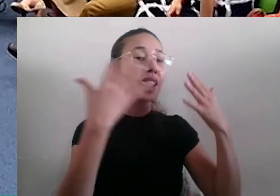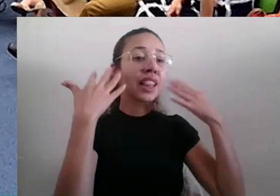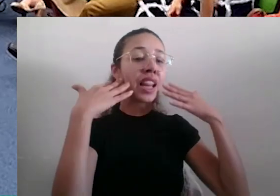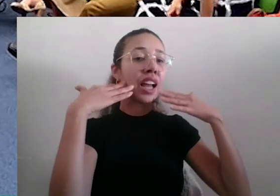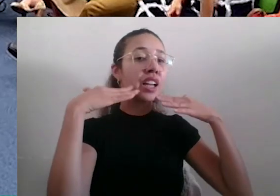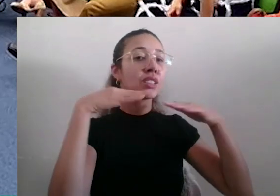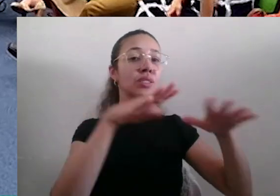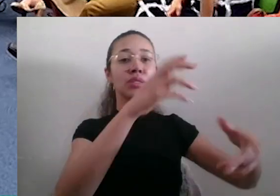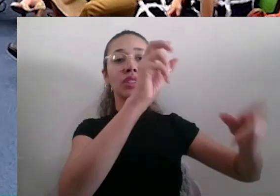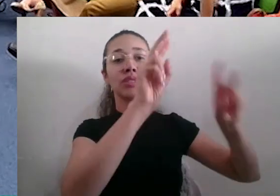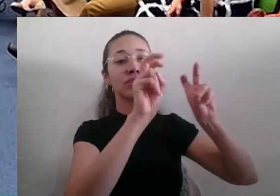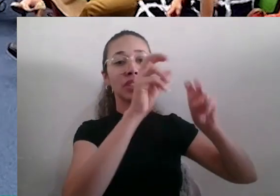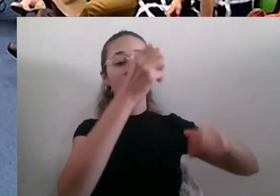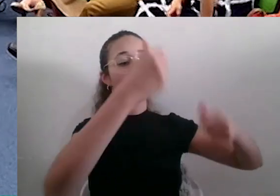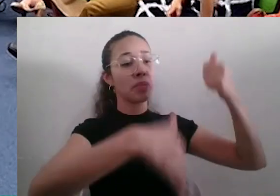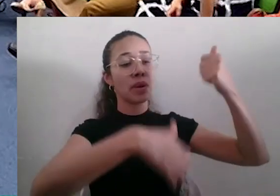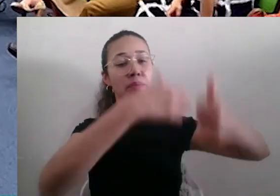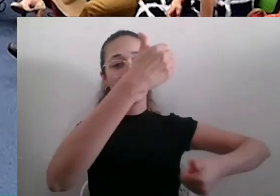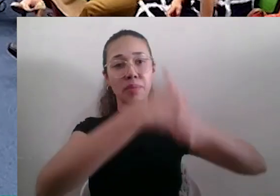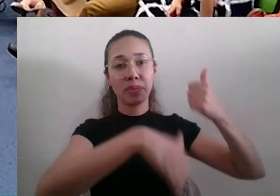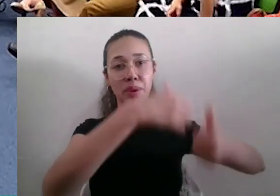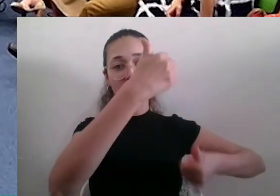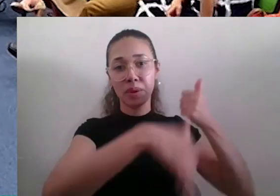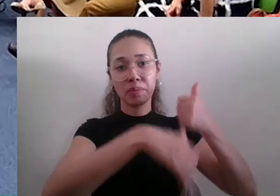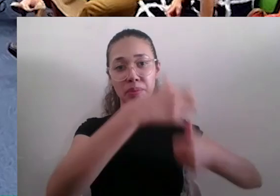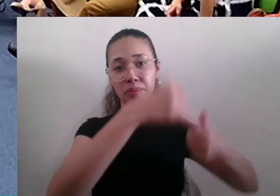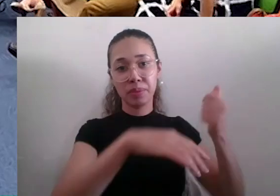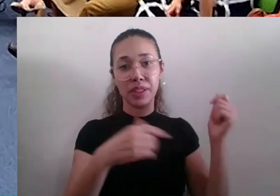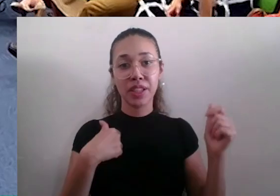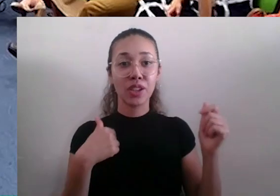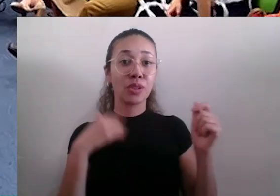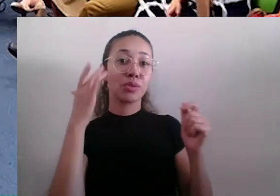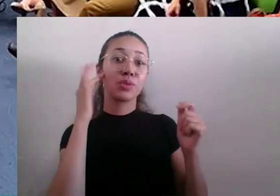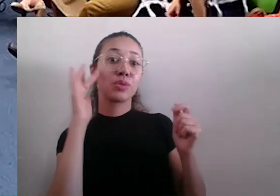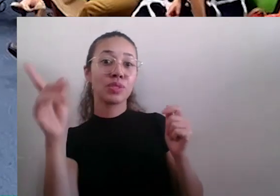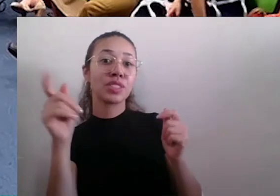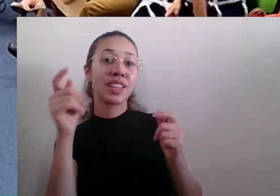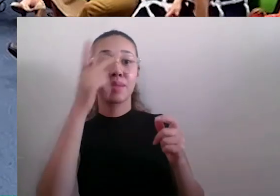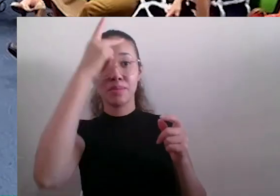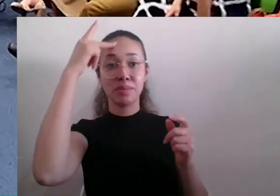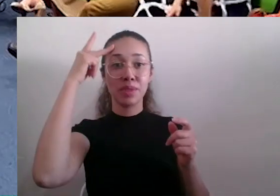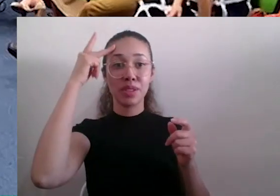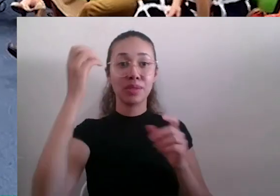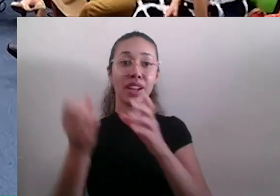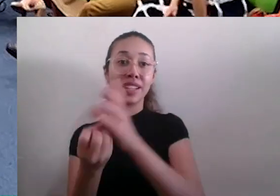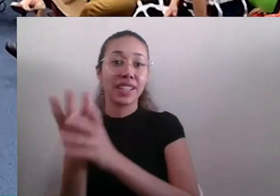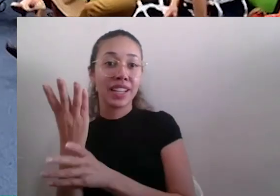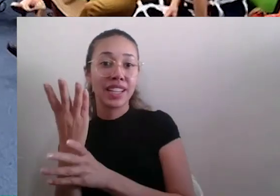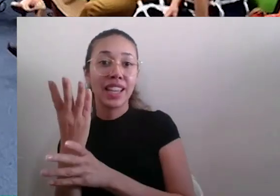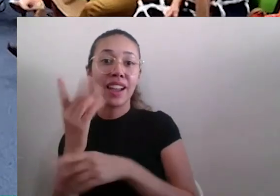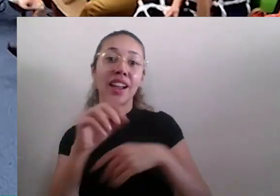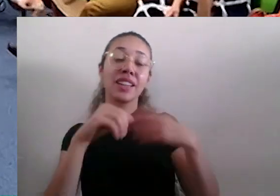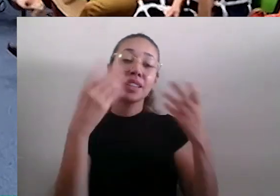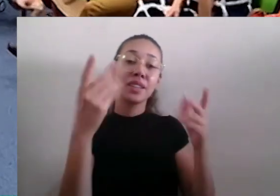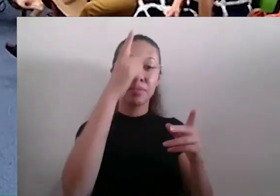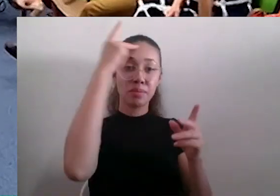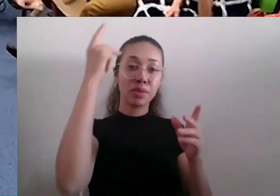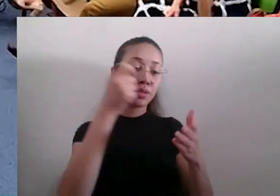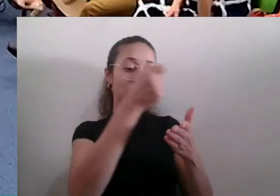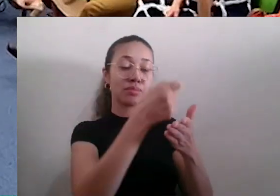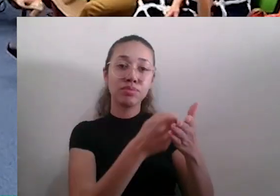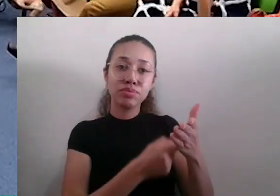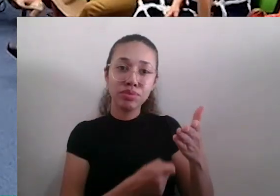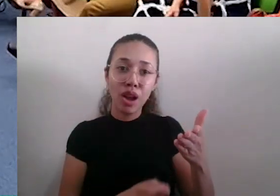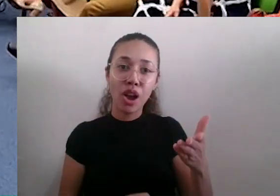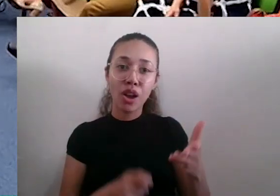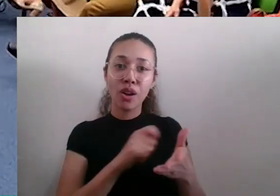roteirista e o produtor eu não faço a menor ideia da diferença entre um roteirista e um produtor vou te explicar então é é eu